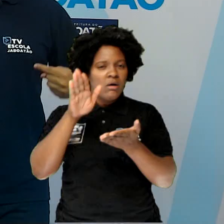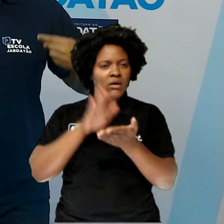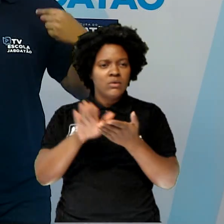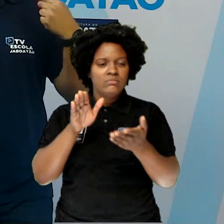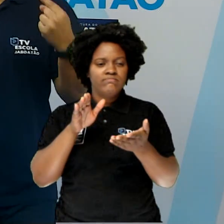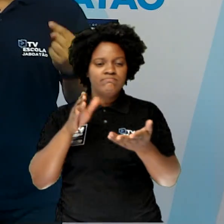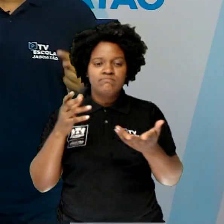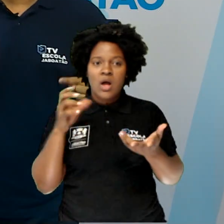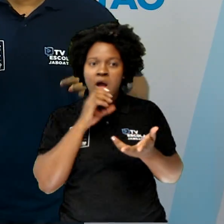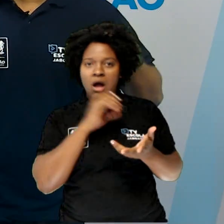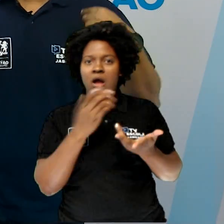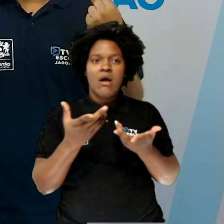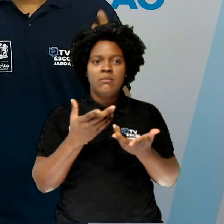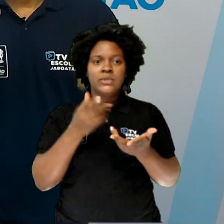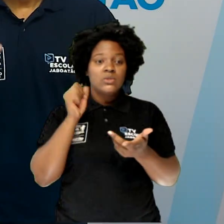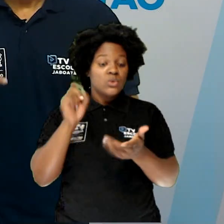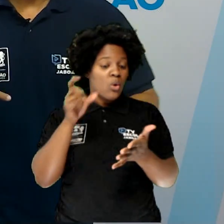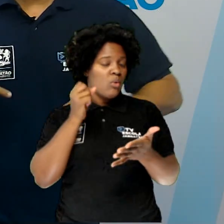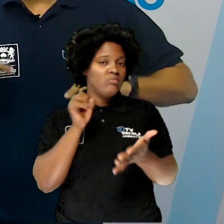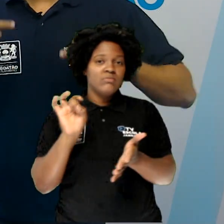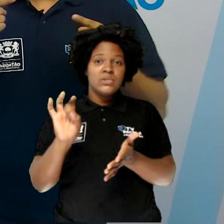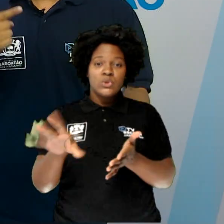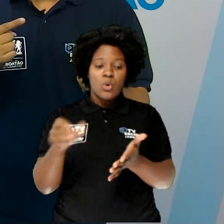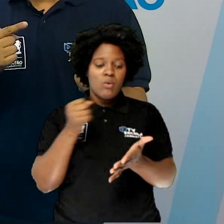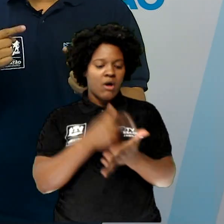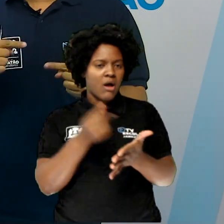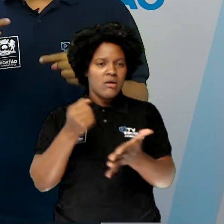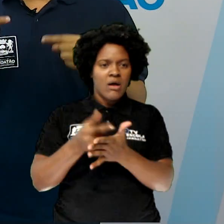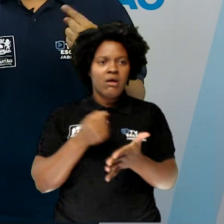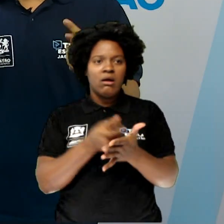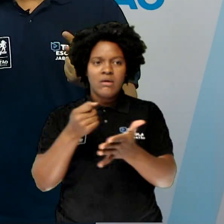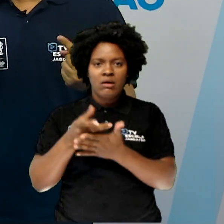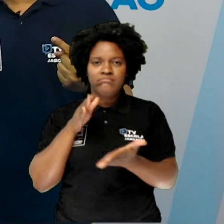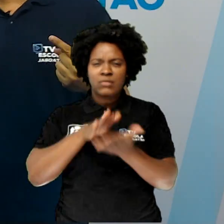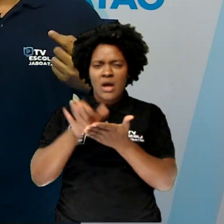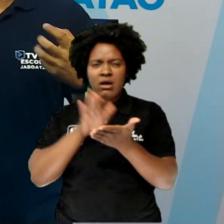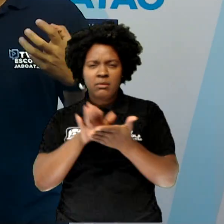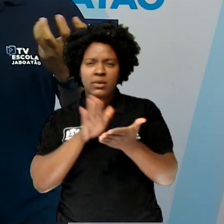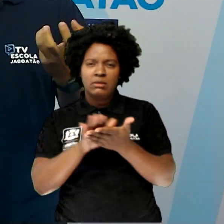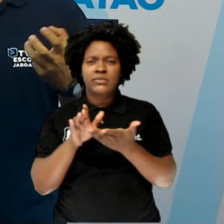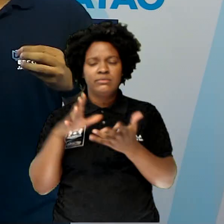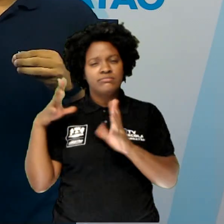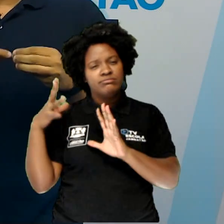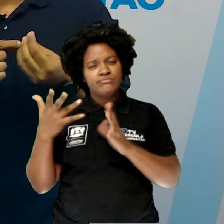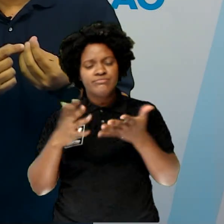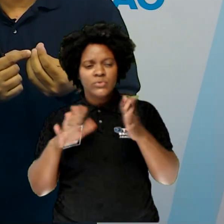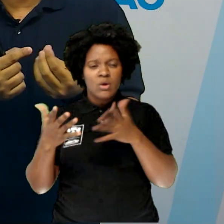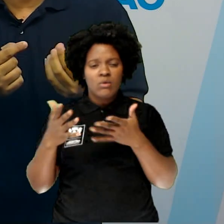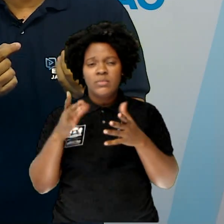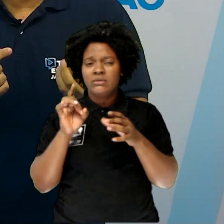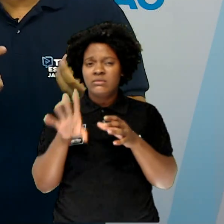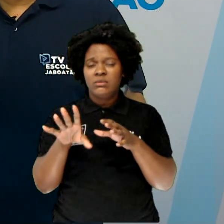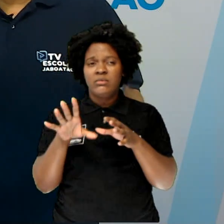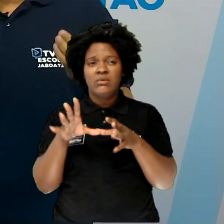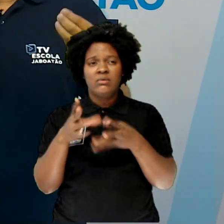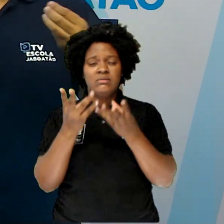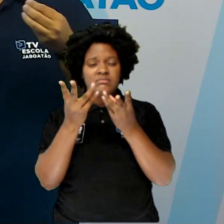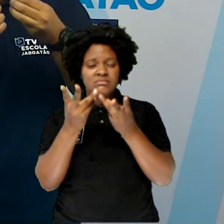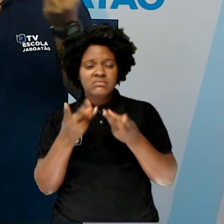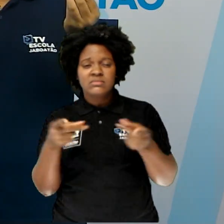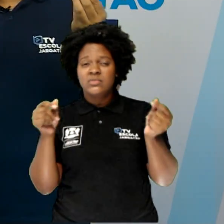impulso que nós temos de comprar. Geralmente o consumismo é por algo superficial, talvez que você